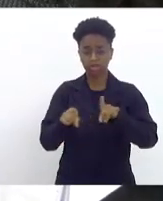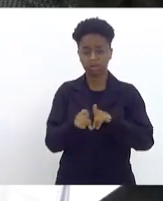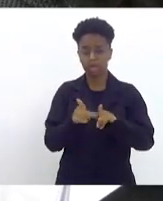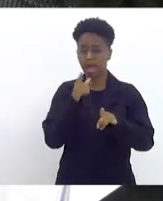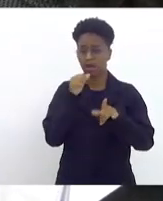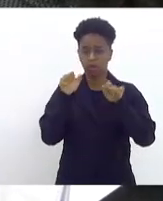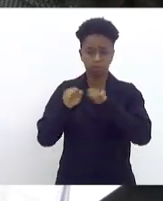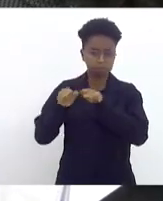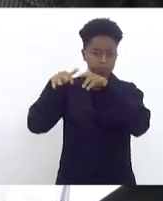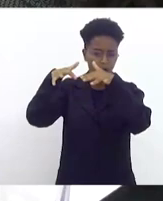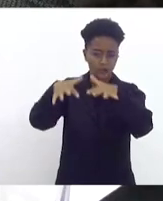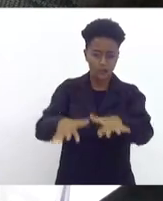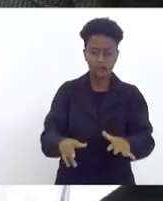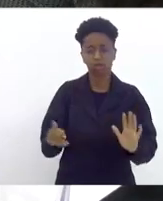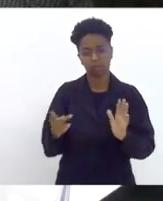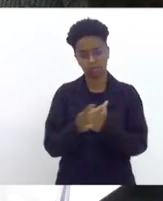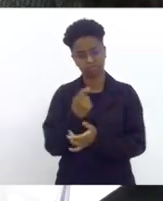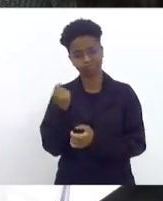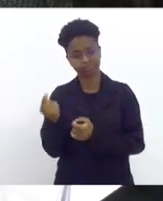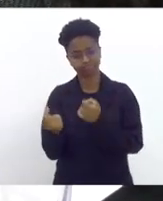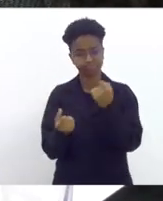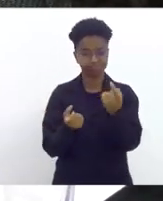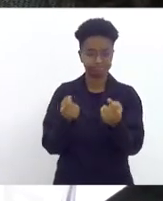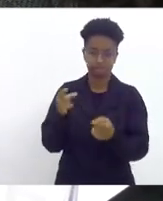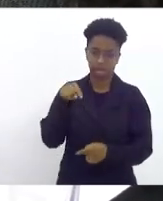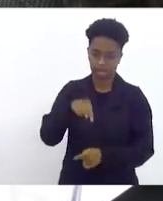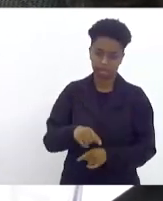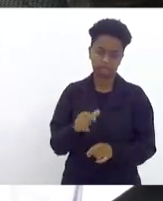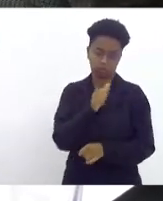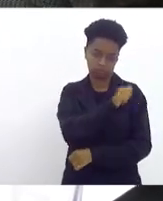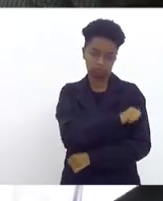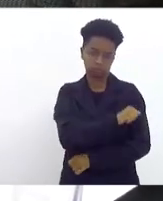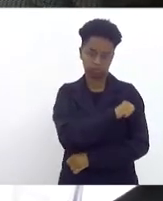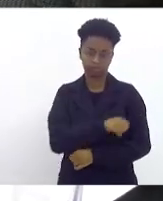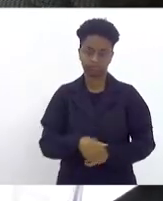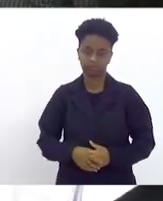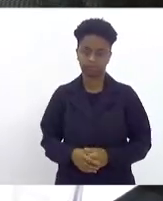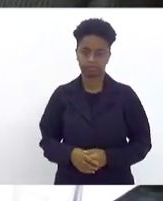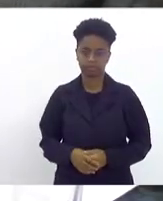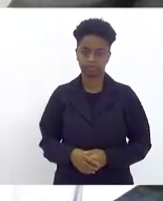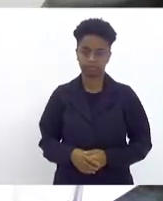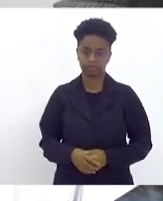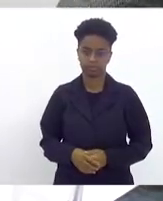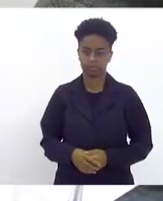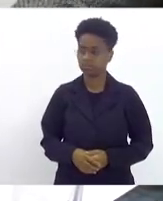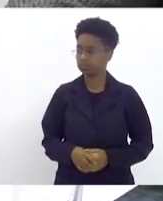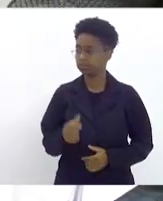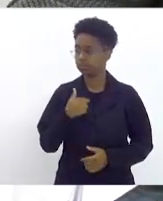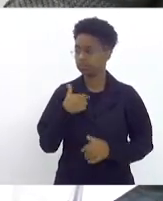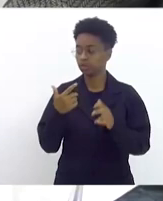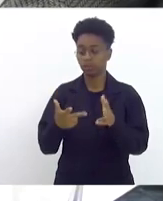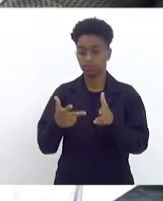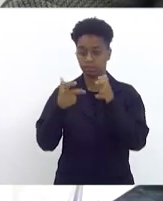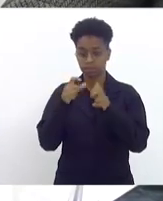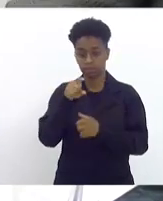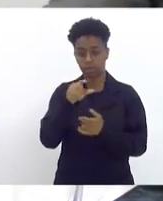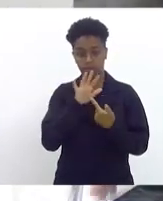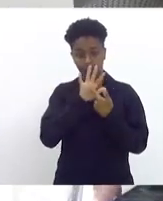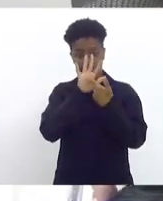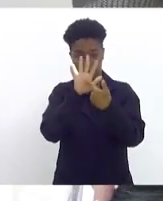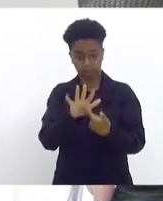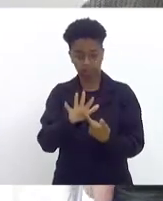assolam de tempos em tempos no nosso estado eu vi que vossa excelência apresentou